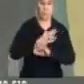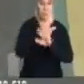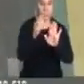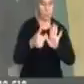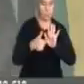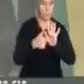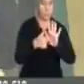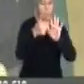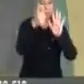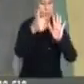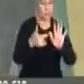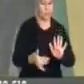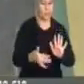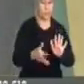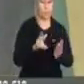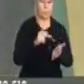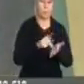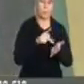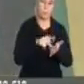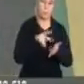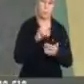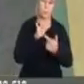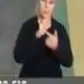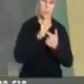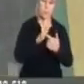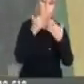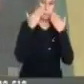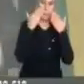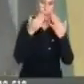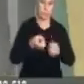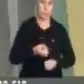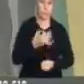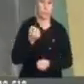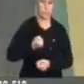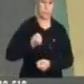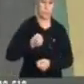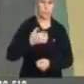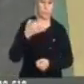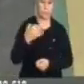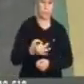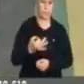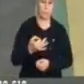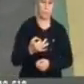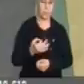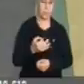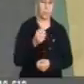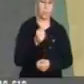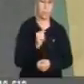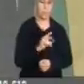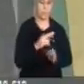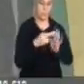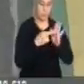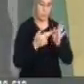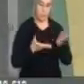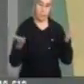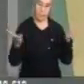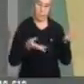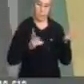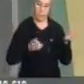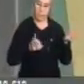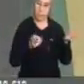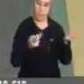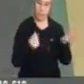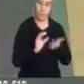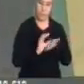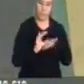porque a verdade vai prevalecer com números, e os números mostram que, se a regra atual prevalecesse, o